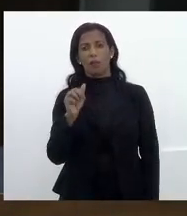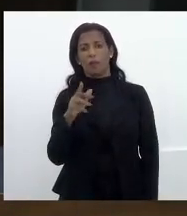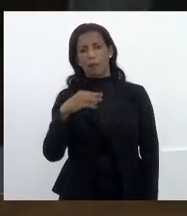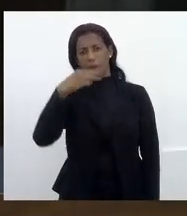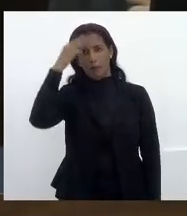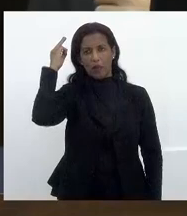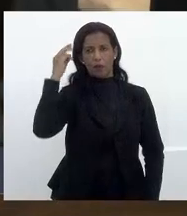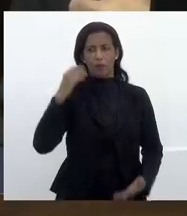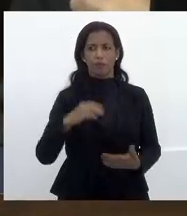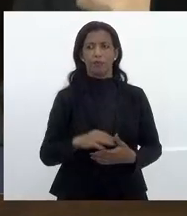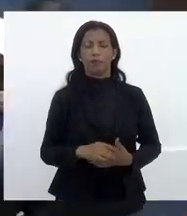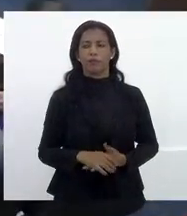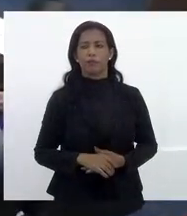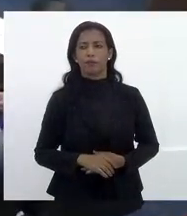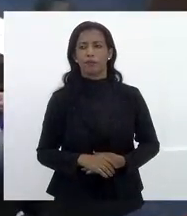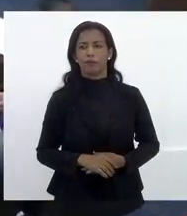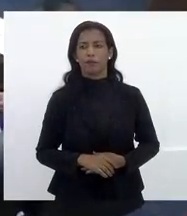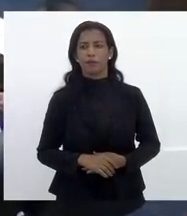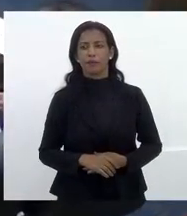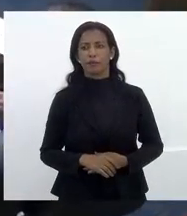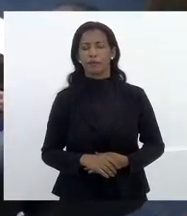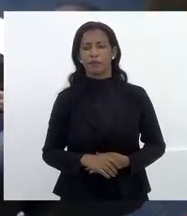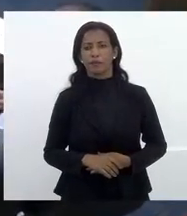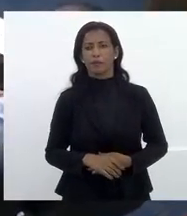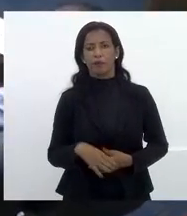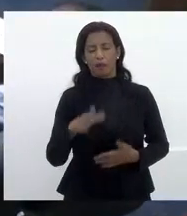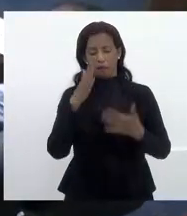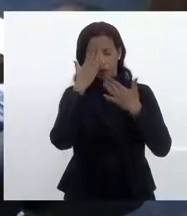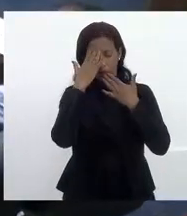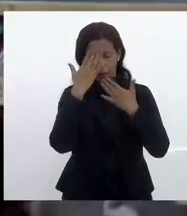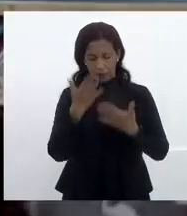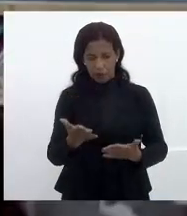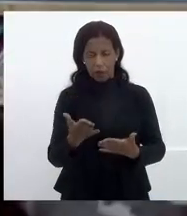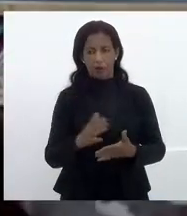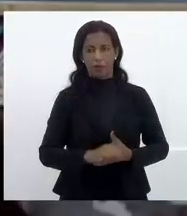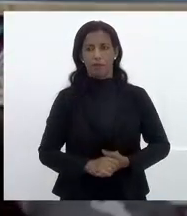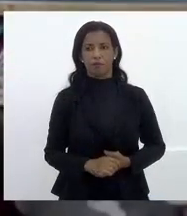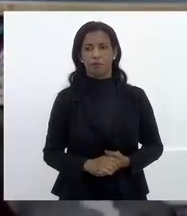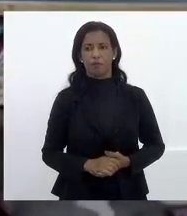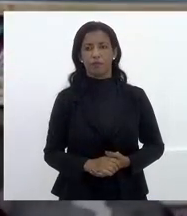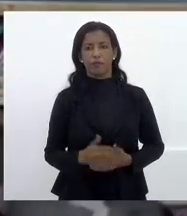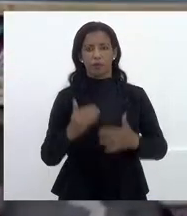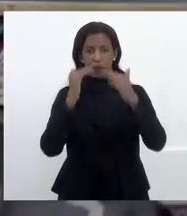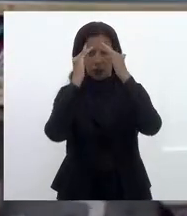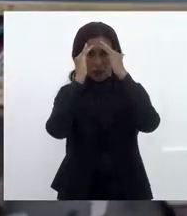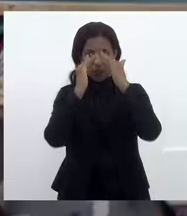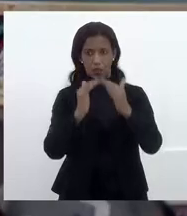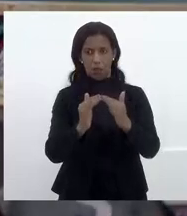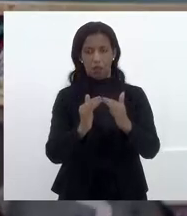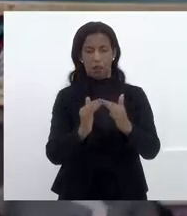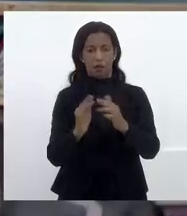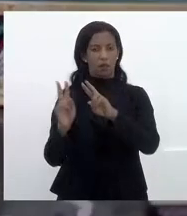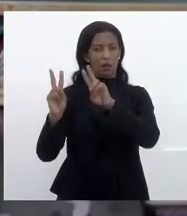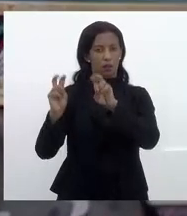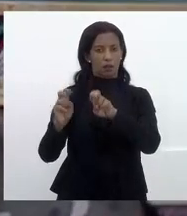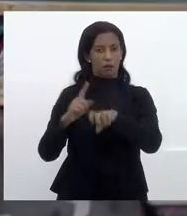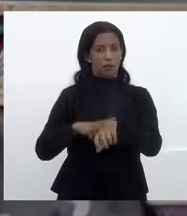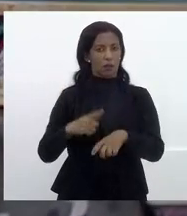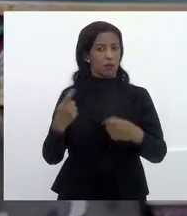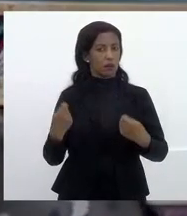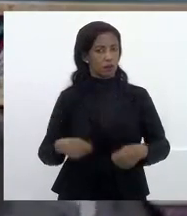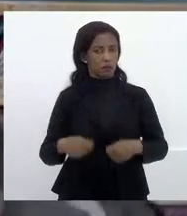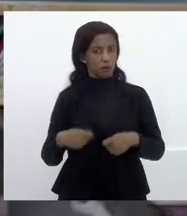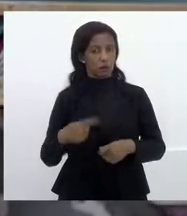Pacheco o presidente eu agradeço a vossa excelência pela diferença mas em respeito ao tempo EA necessidade